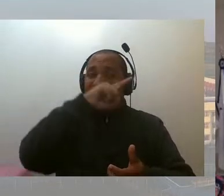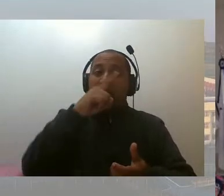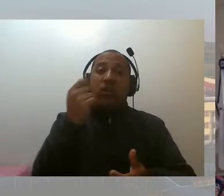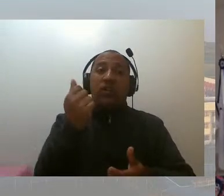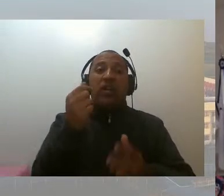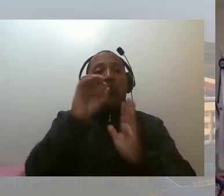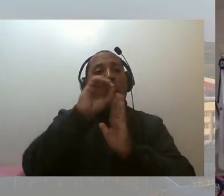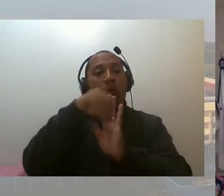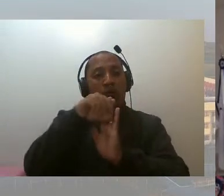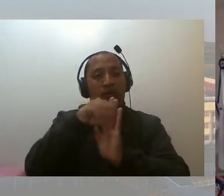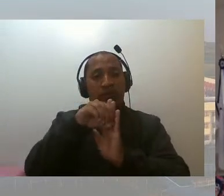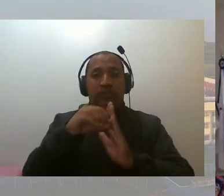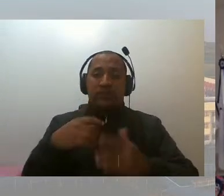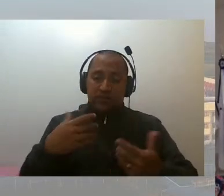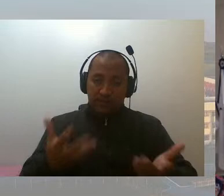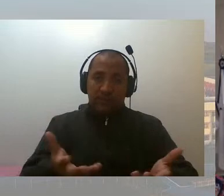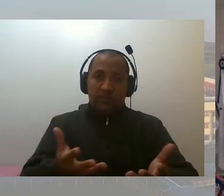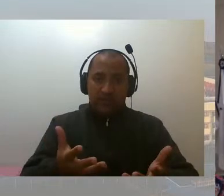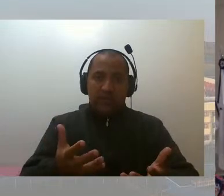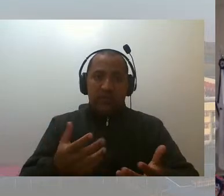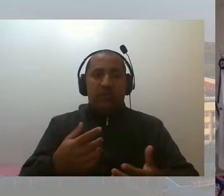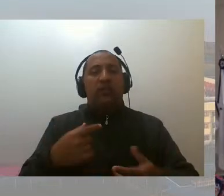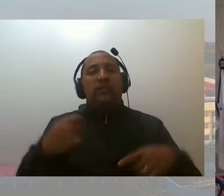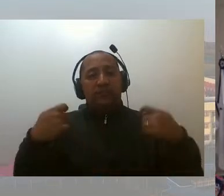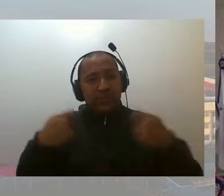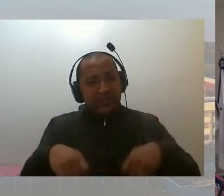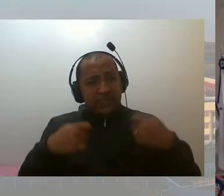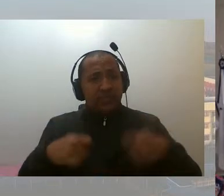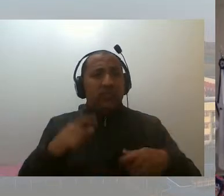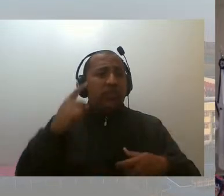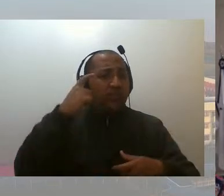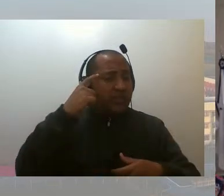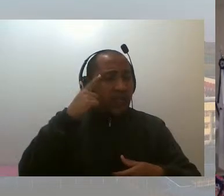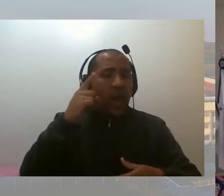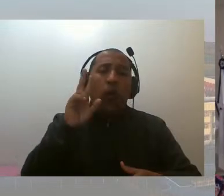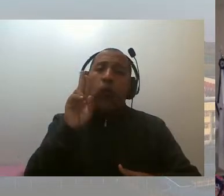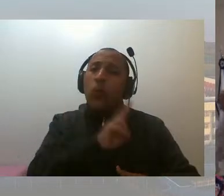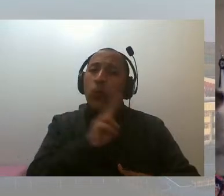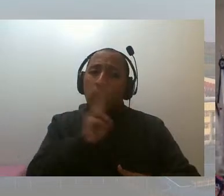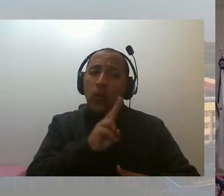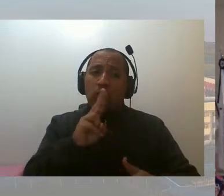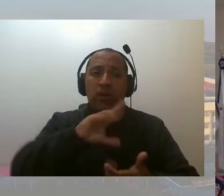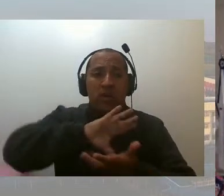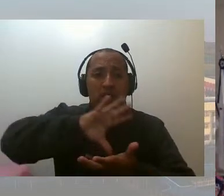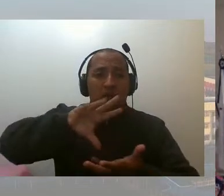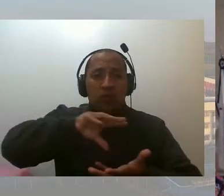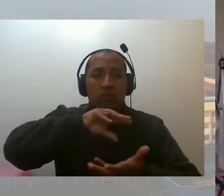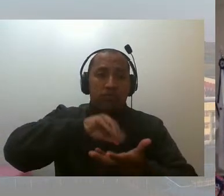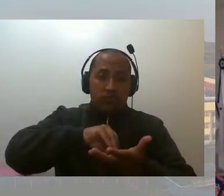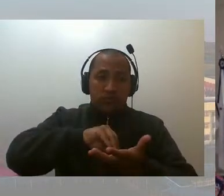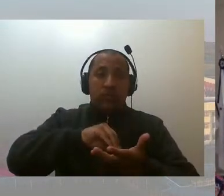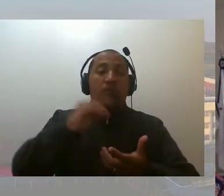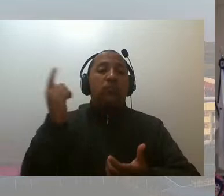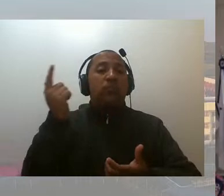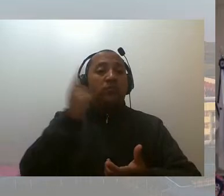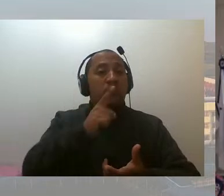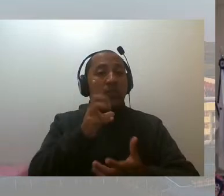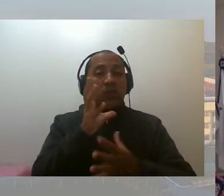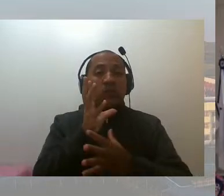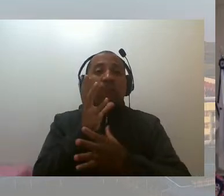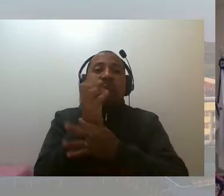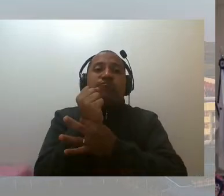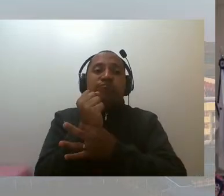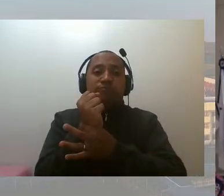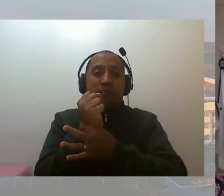financeira. Então acho que precisa-se pensar urgentemente uma comissão para garantir para que os alunos